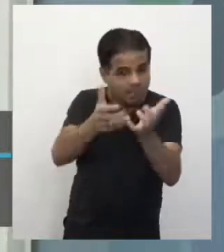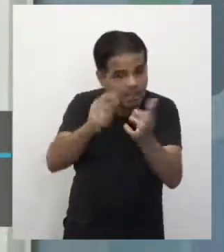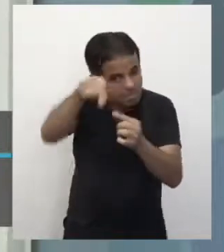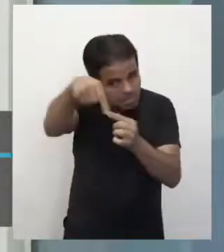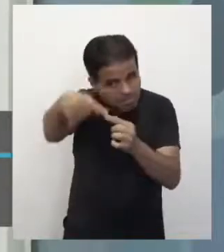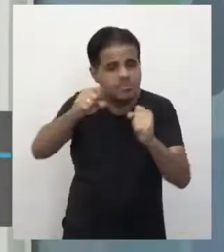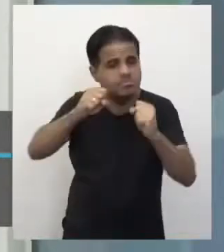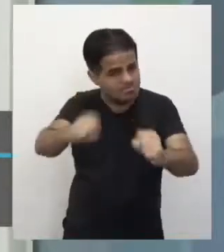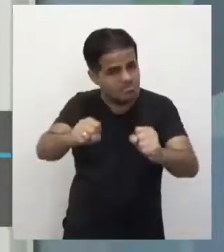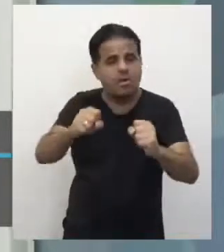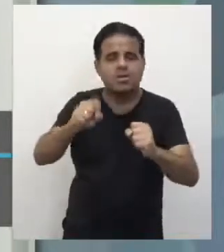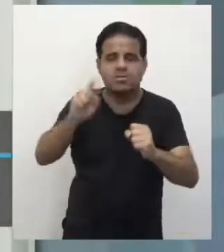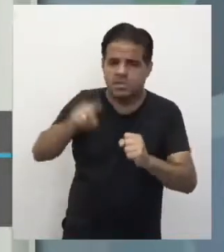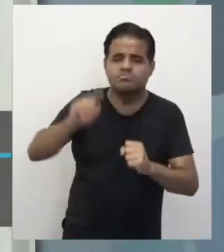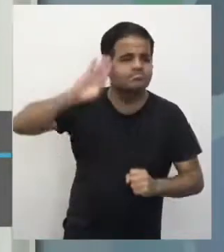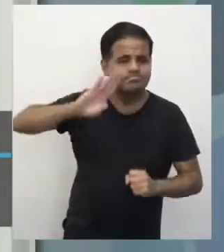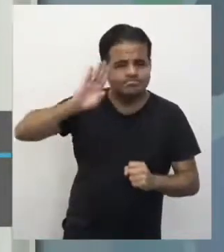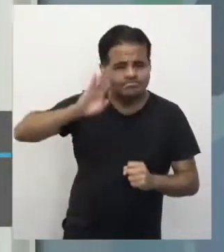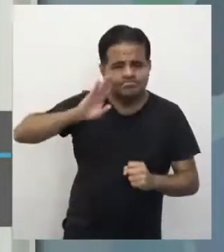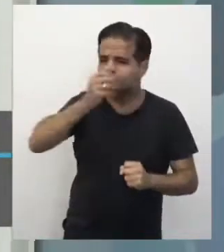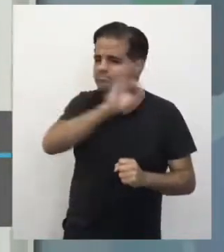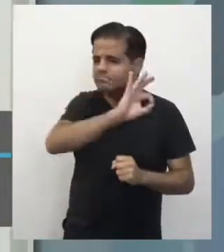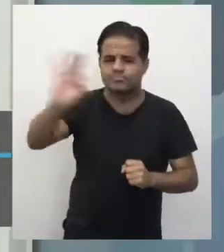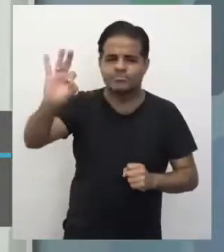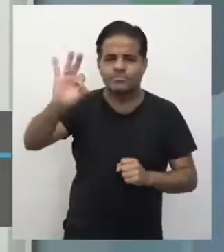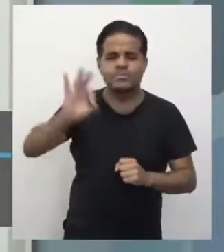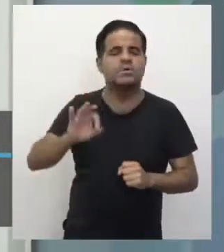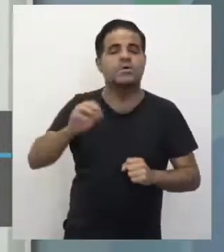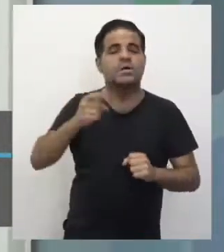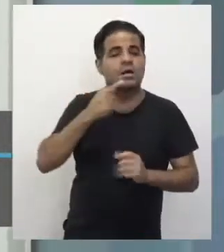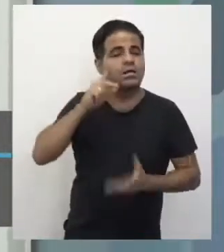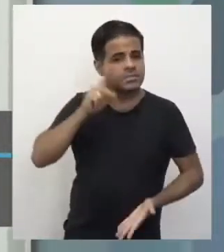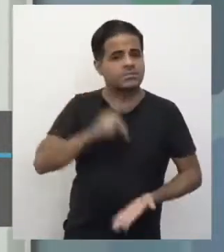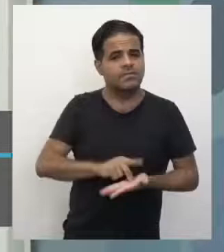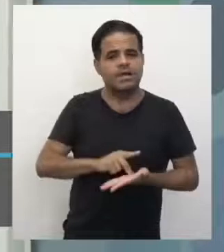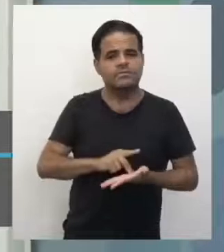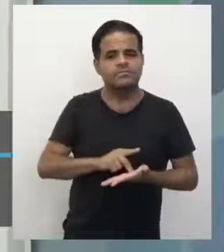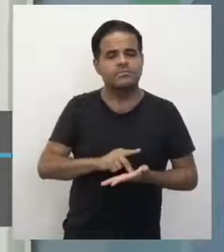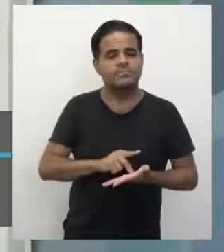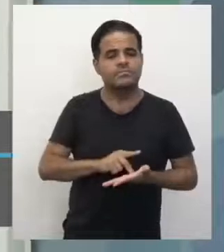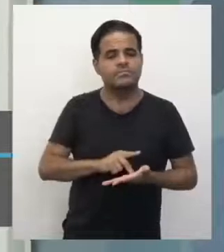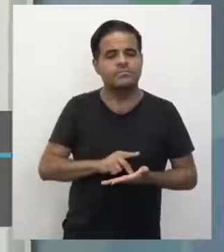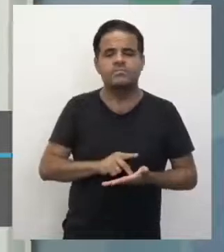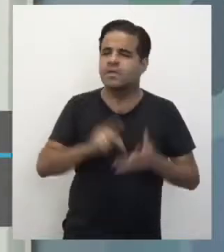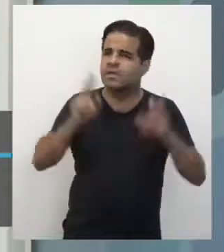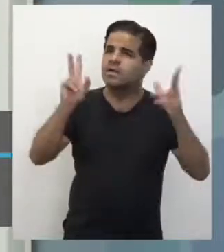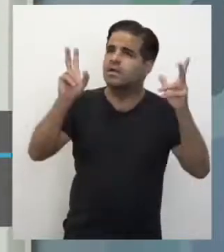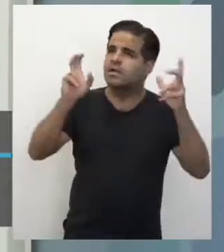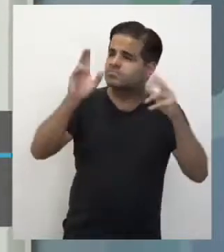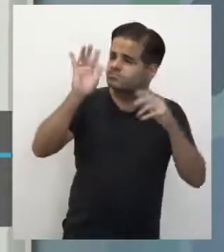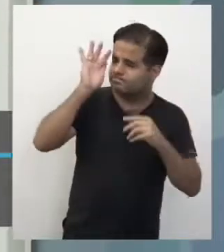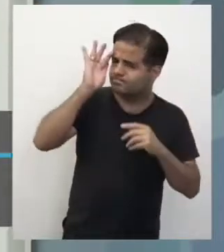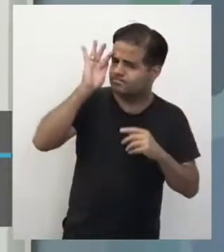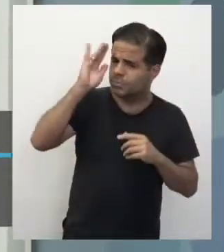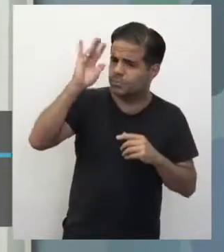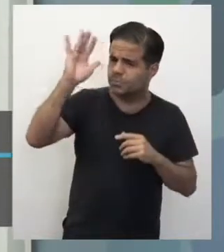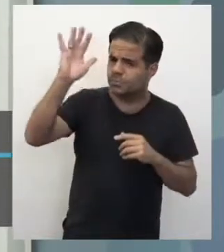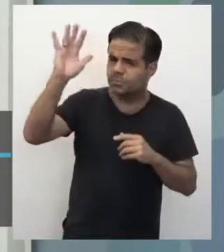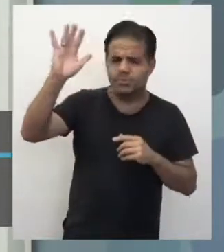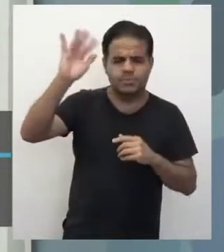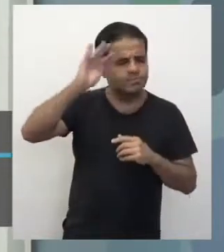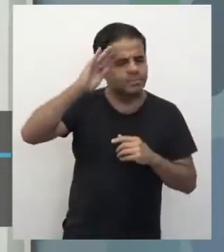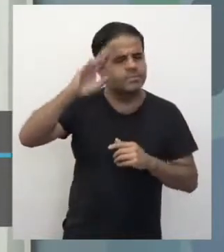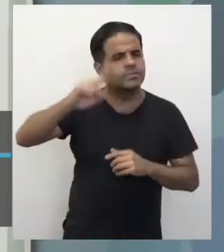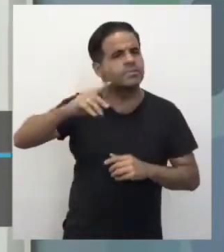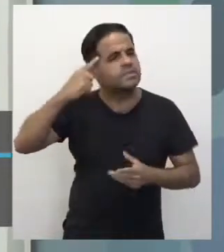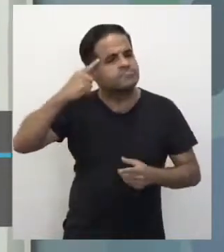depois, vocês vão ver que ele é muito bacana. Ele é de fato um dilema filosófico, né? Uma querela